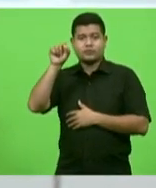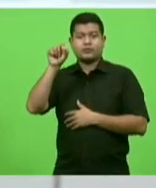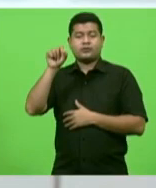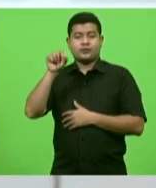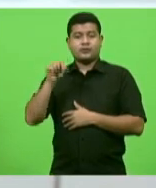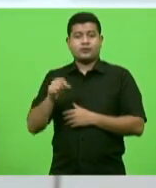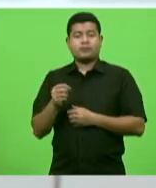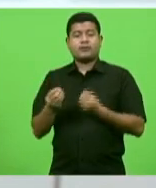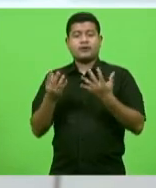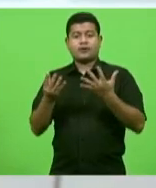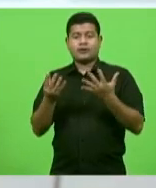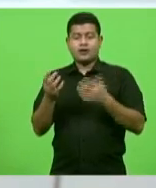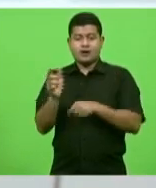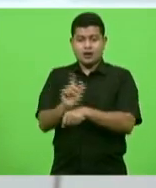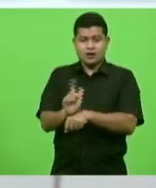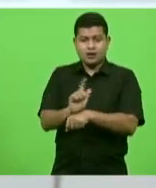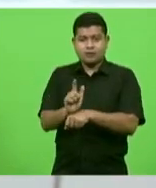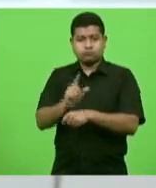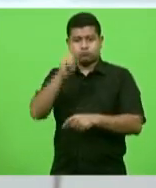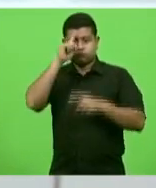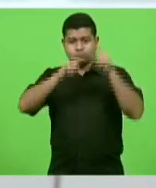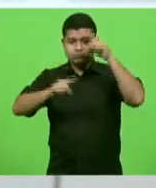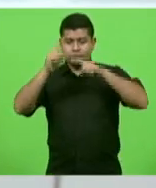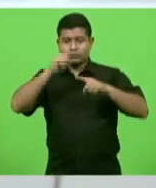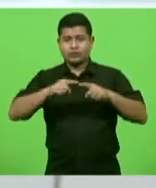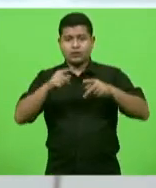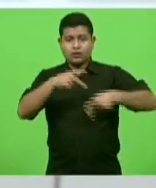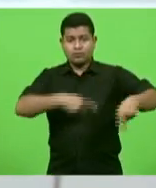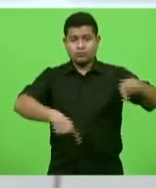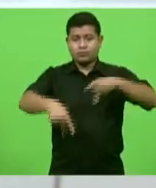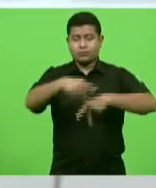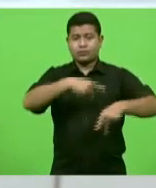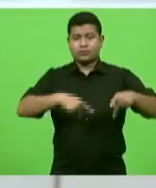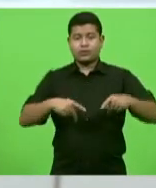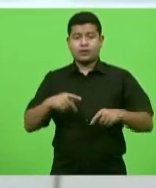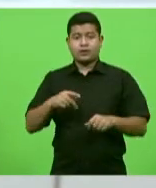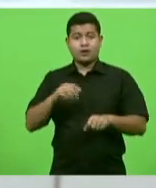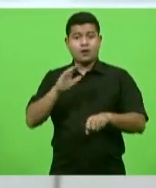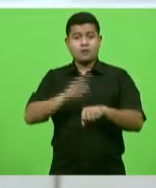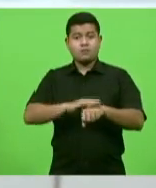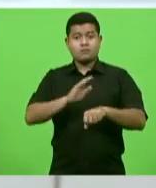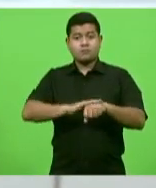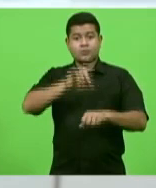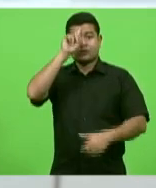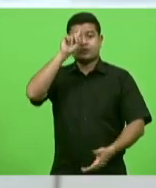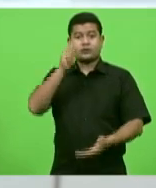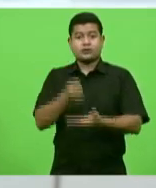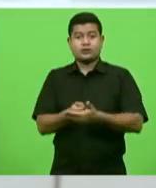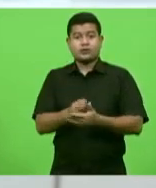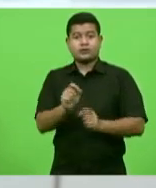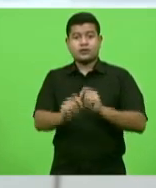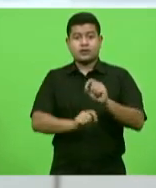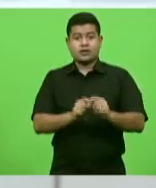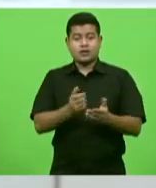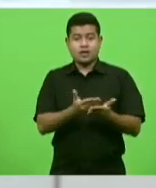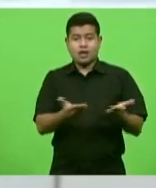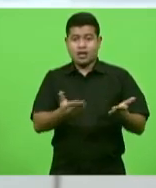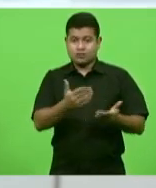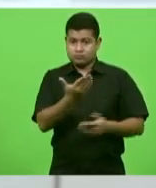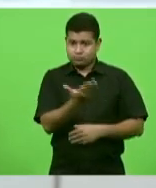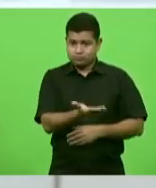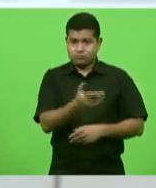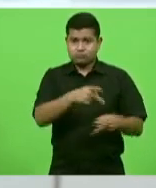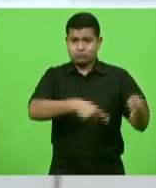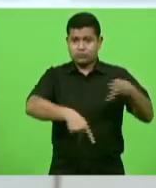pois é o povo quem detêm a prerrogativa de poder último de decisão